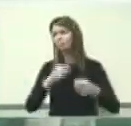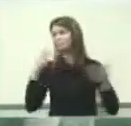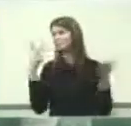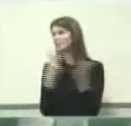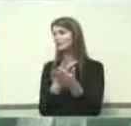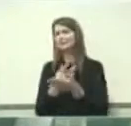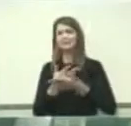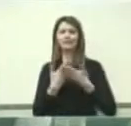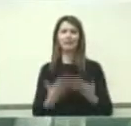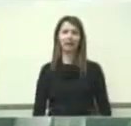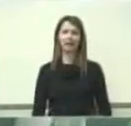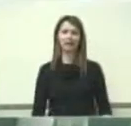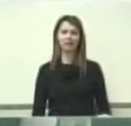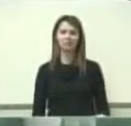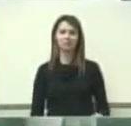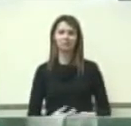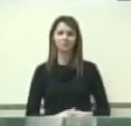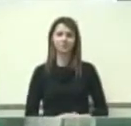esfacelando